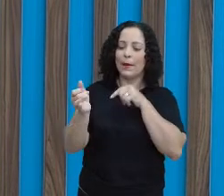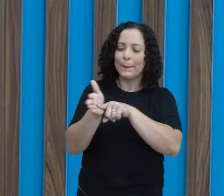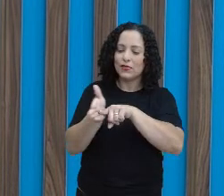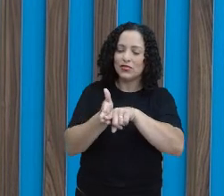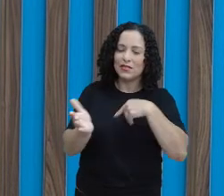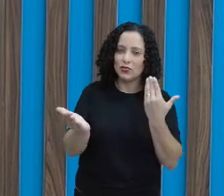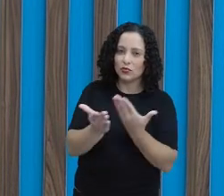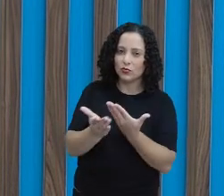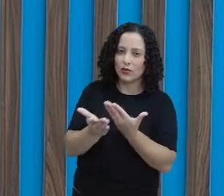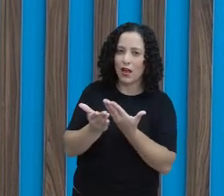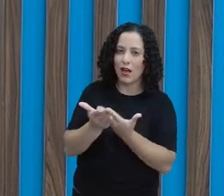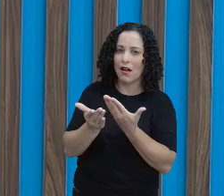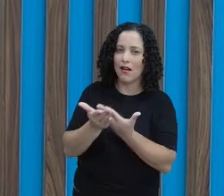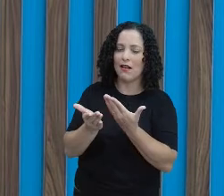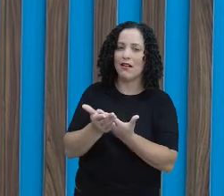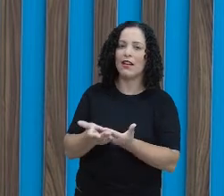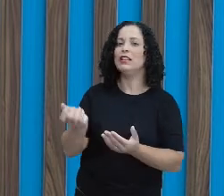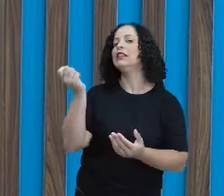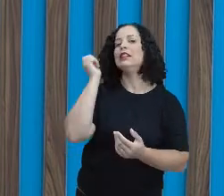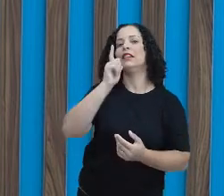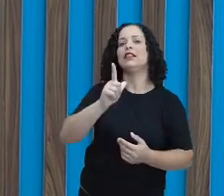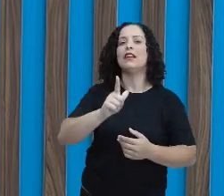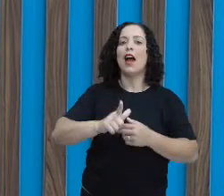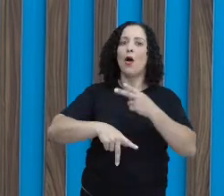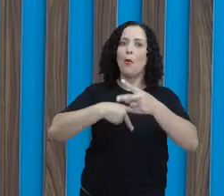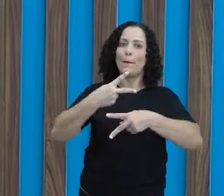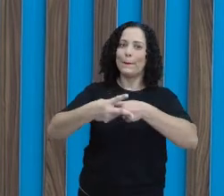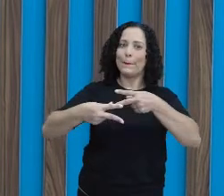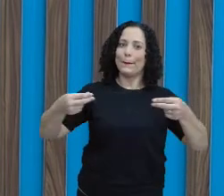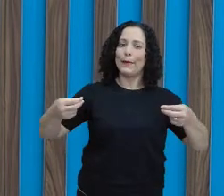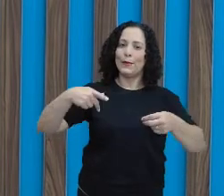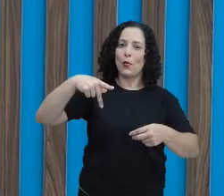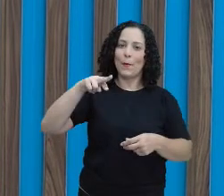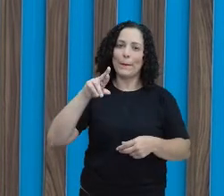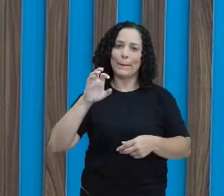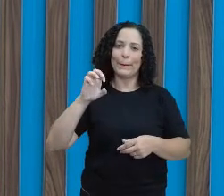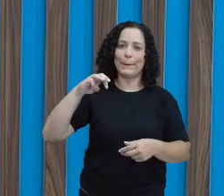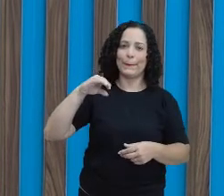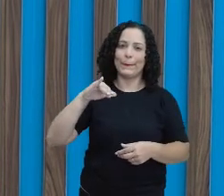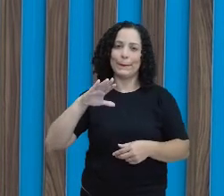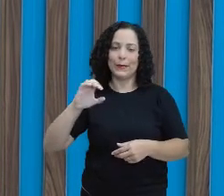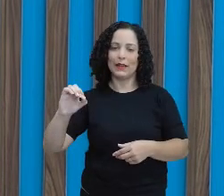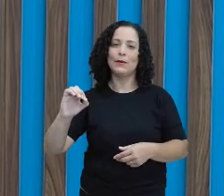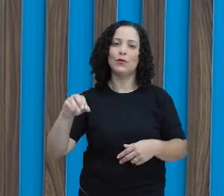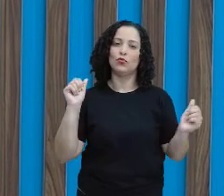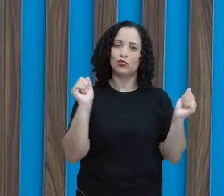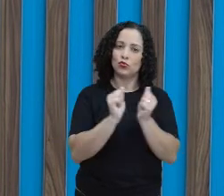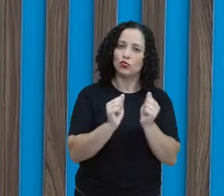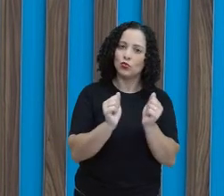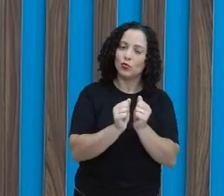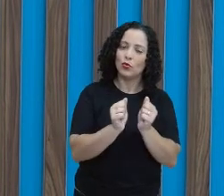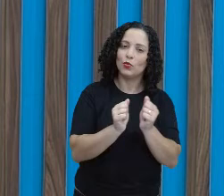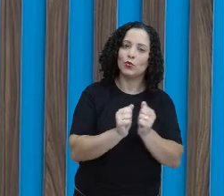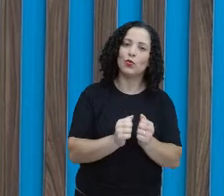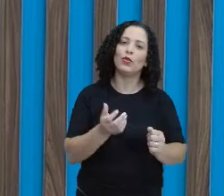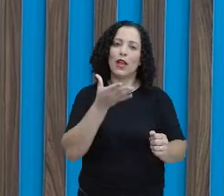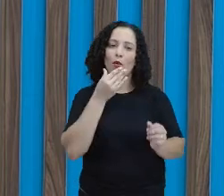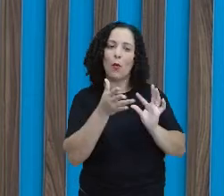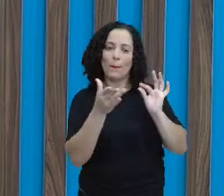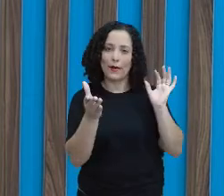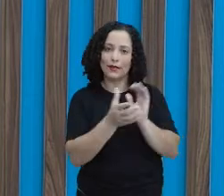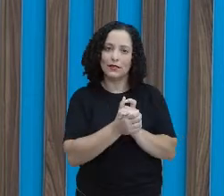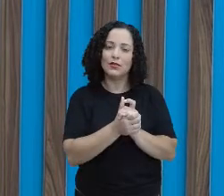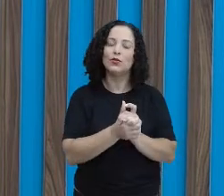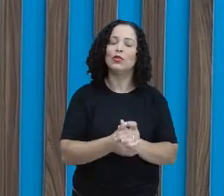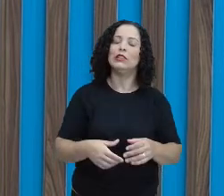pesquisa e ganha seu primeiro, né? Juntamente, como eu já falei, com o marido e um amigo do marido, ela consegue aí o